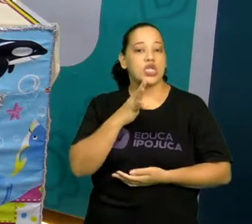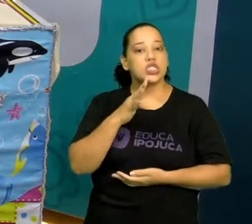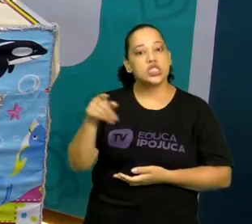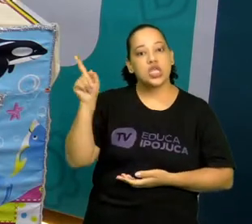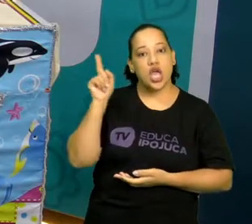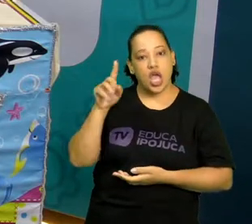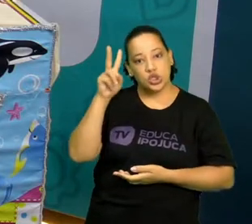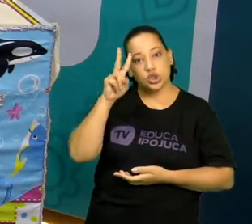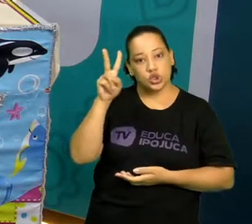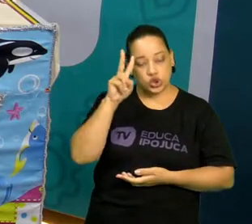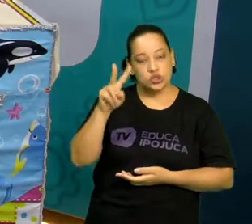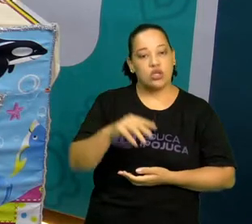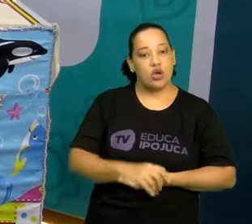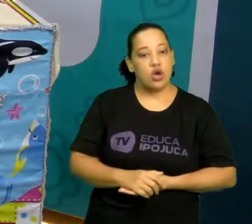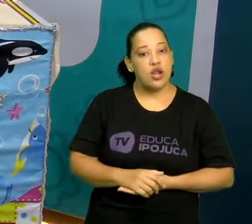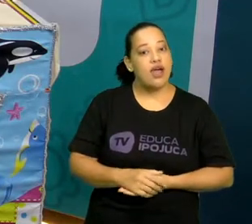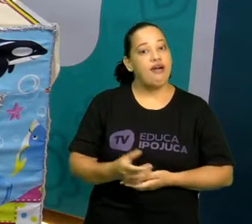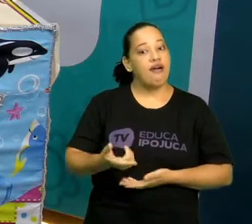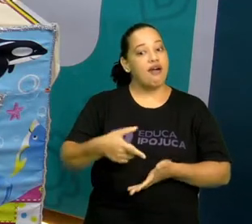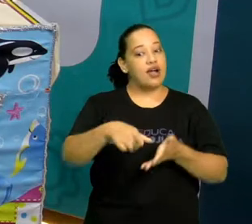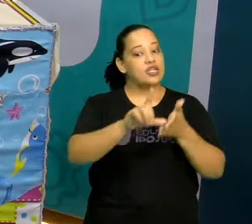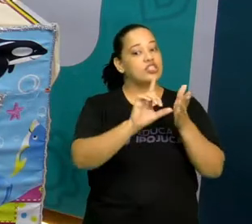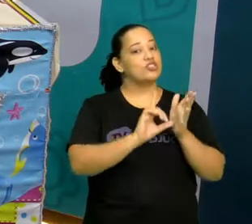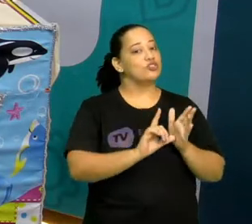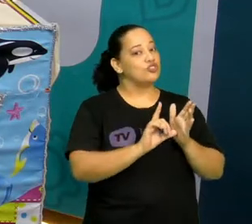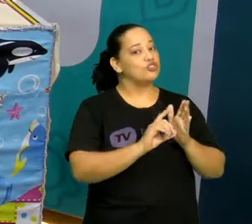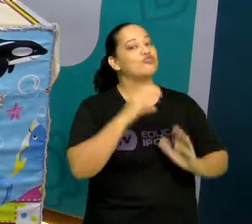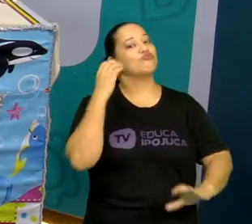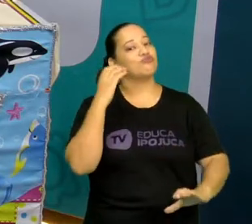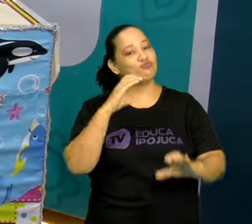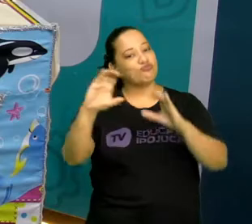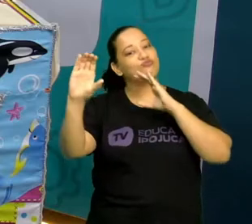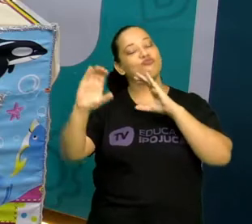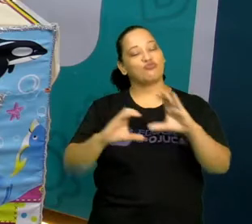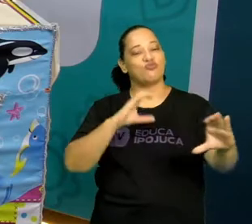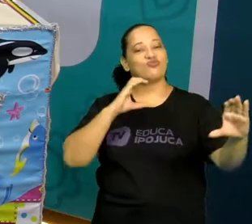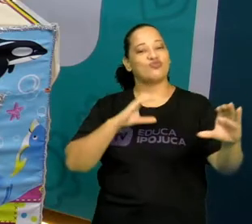tia Lê trouxe, vamos ouvir aquela música, né, leiturinha?